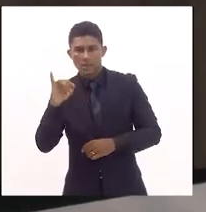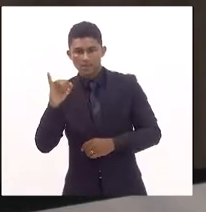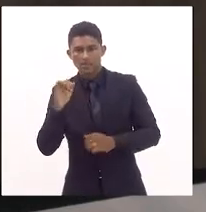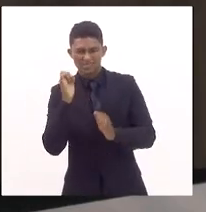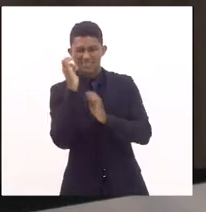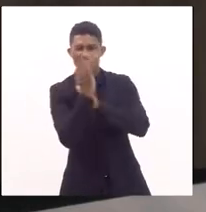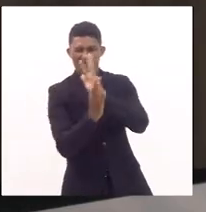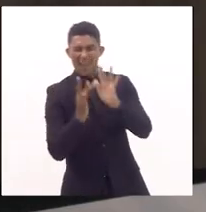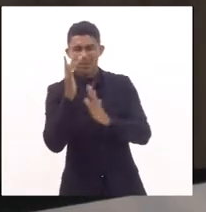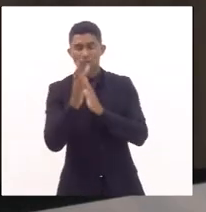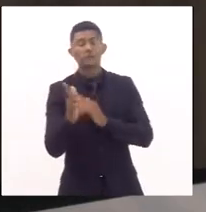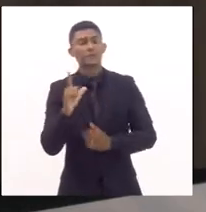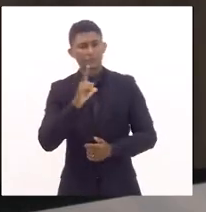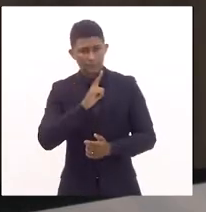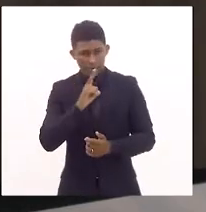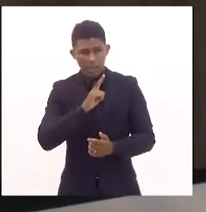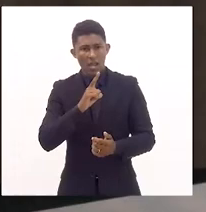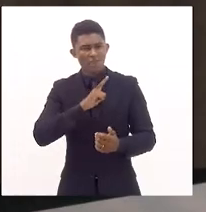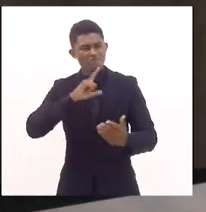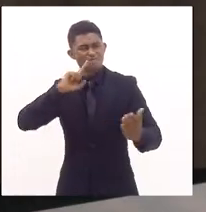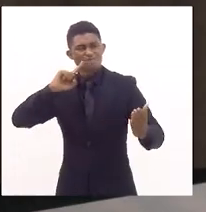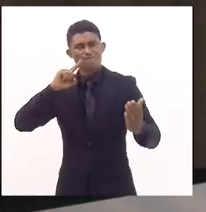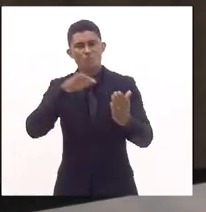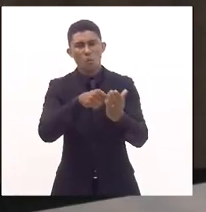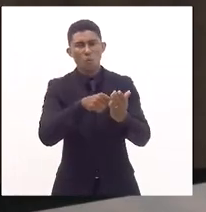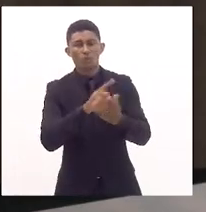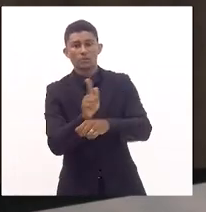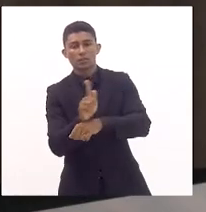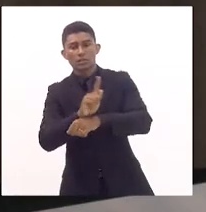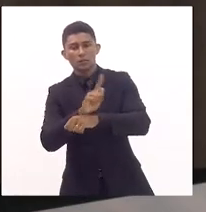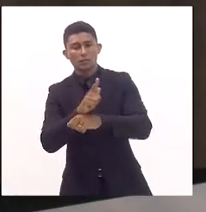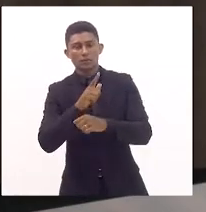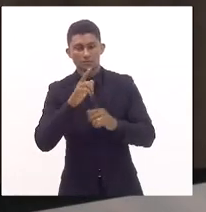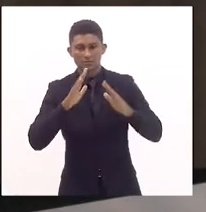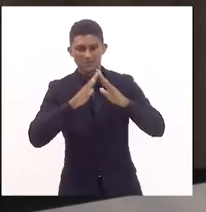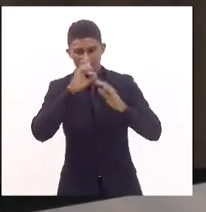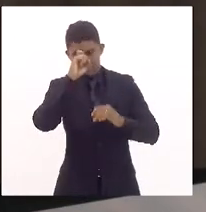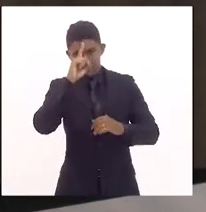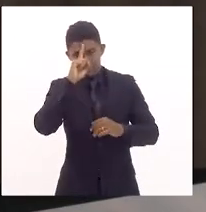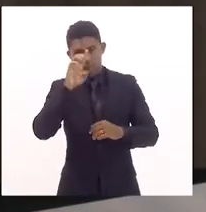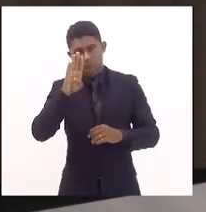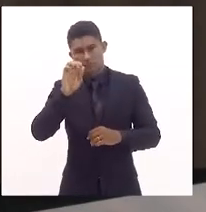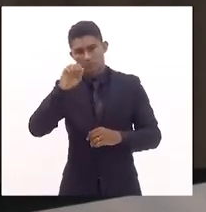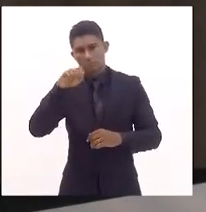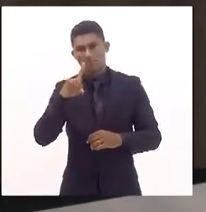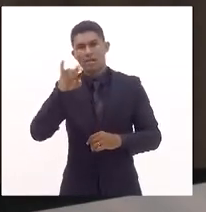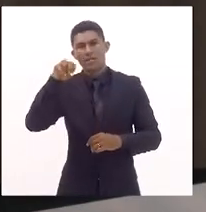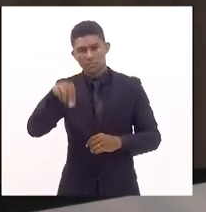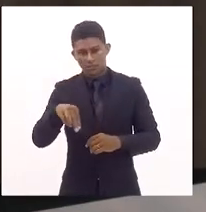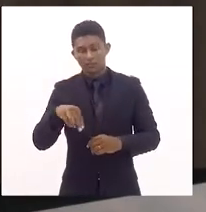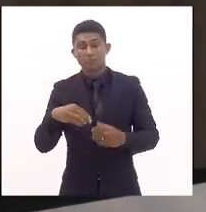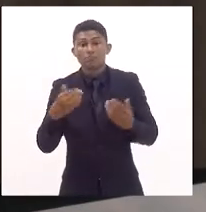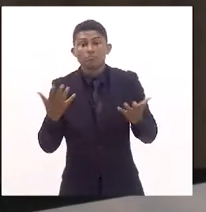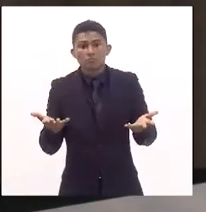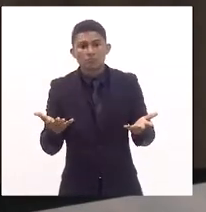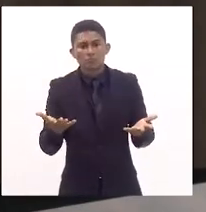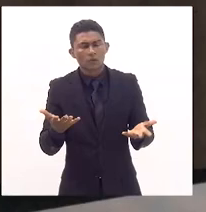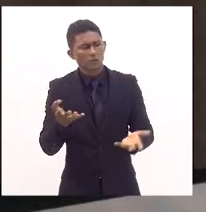foram indiciados os gestores do Hospital Badim. E, por incrível que pareça,